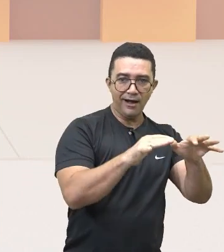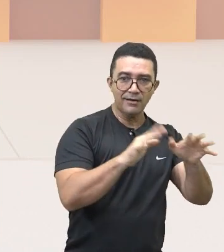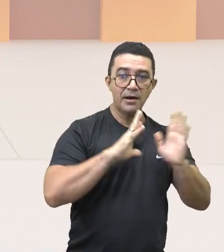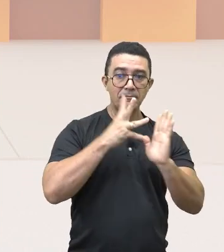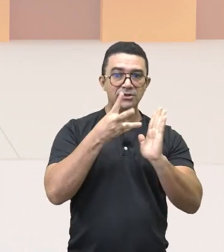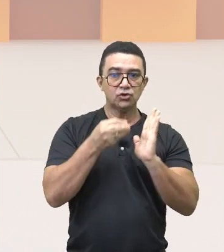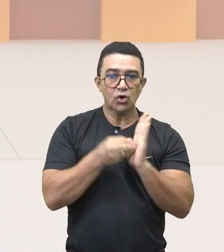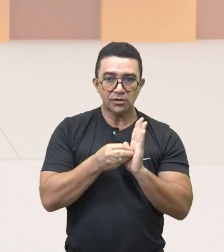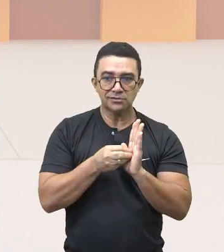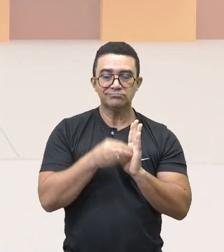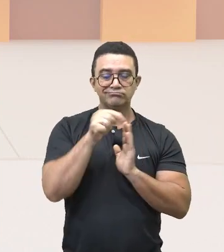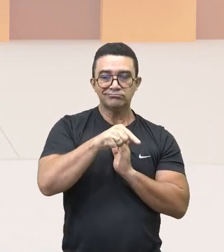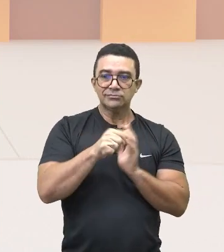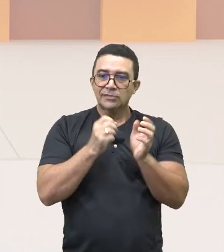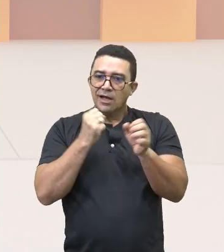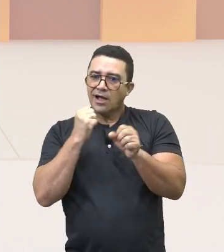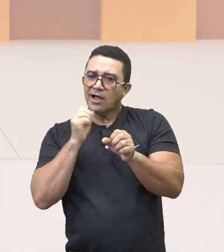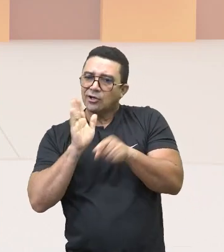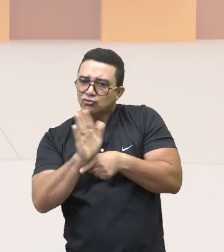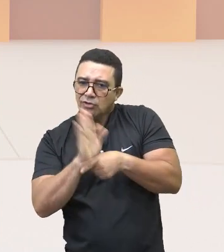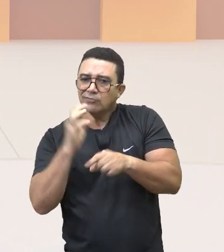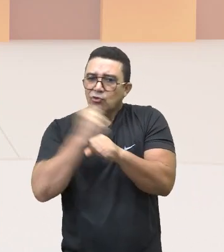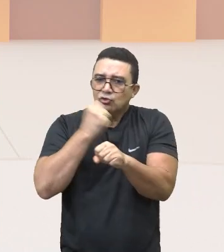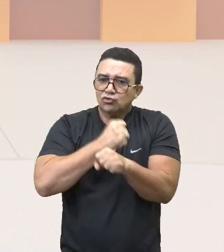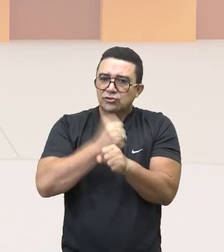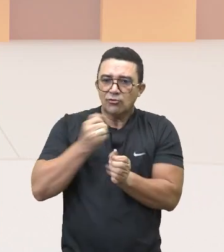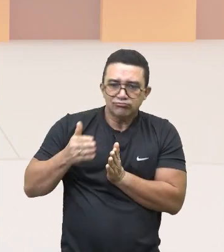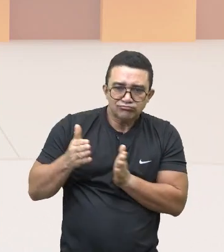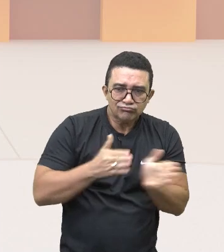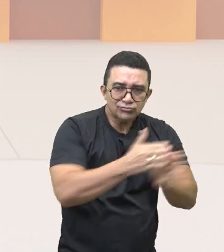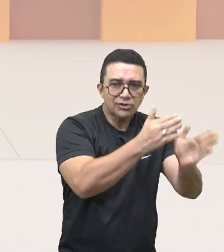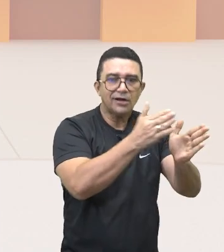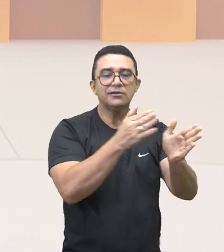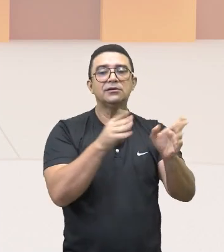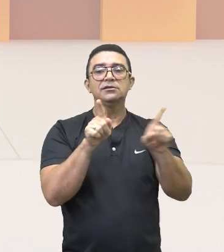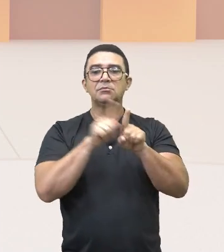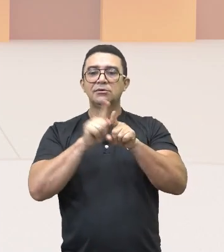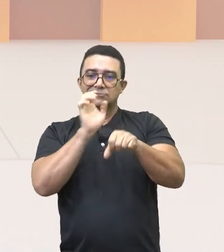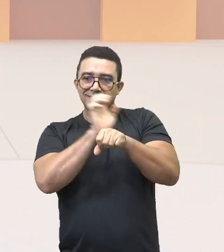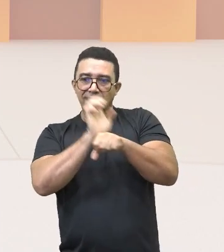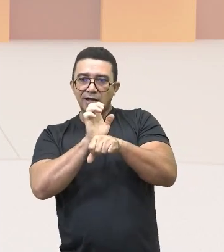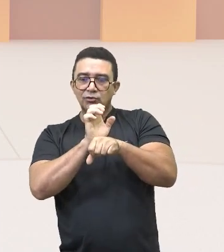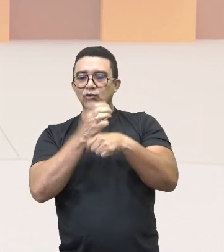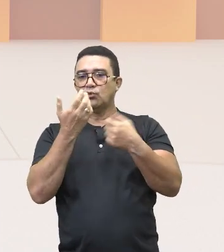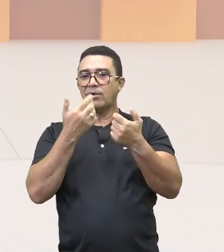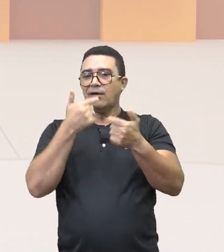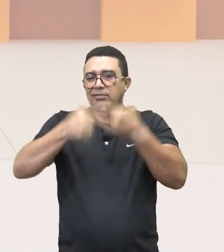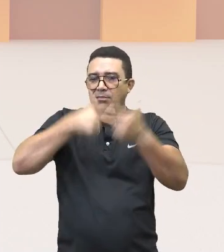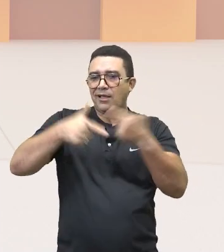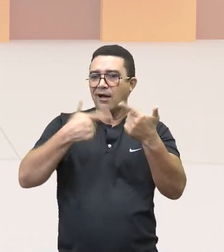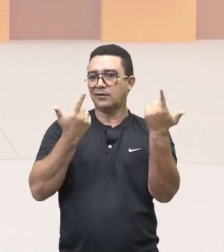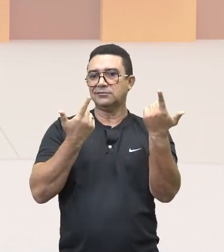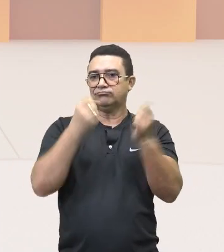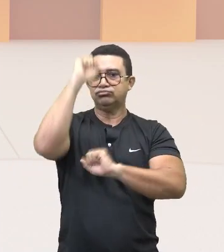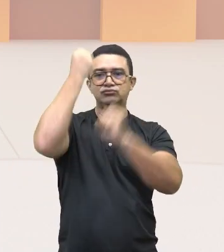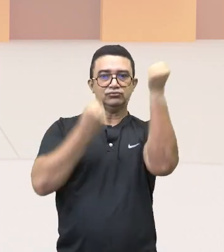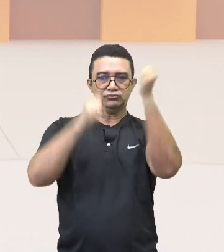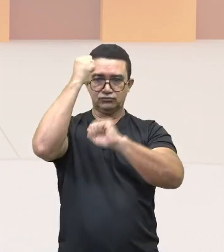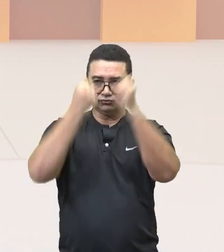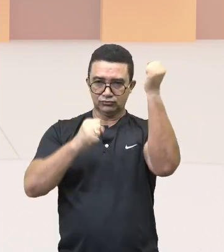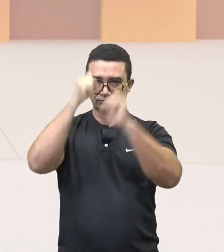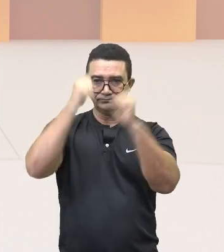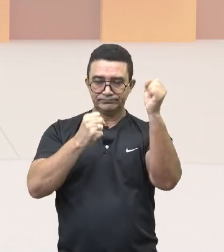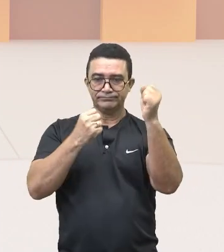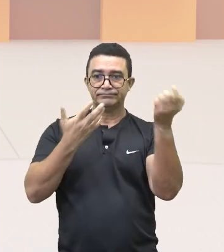Amazônia para ajudar na construção da estrada. Foram em direção ao estado do Amazonas para trabalhar na fábrica lá da Zona Franca de